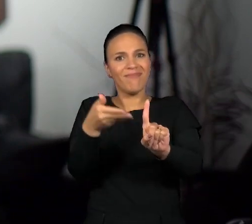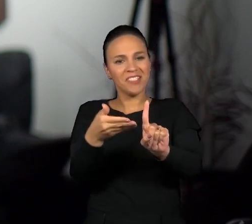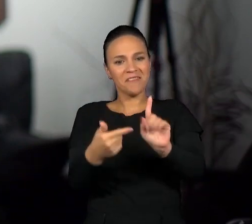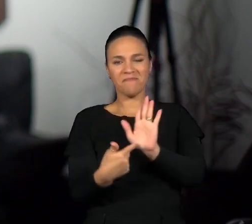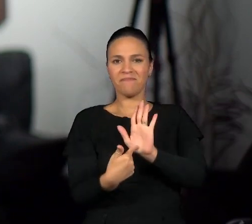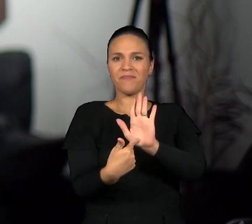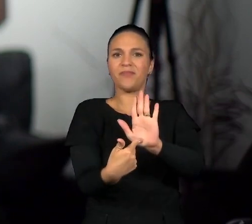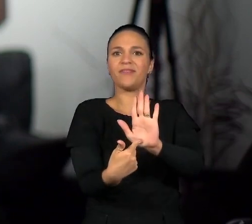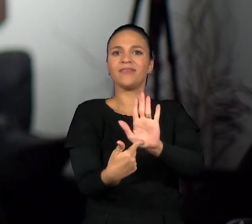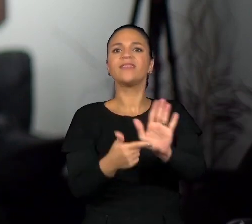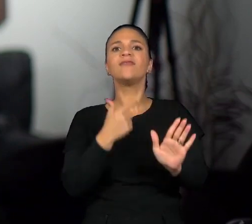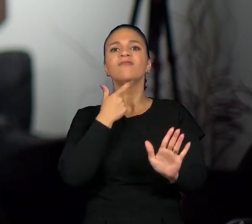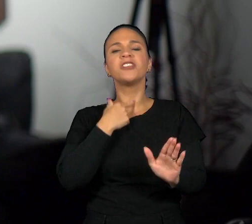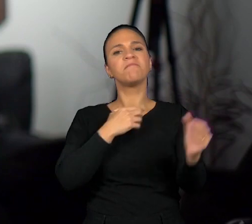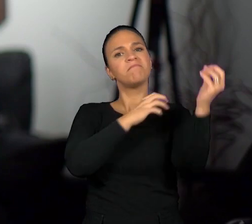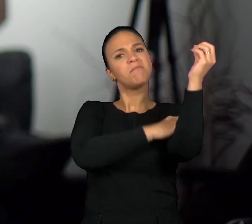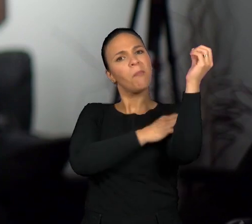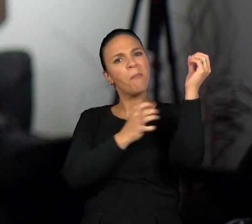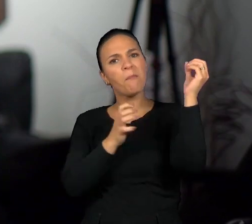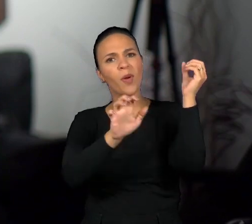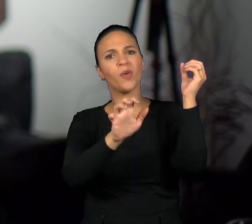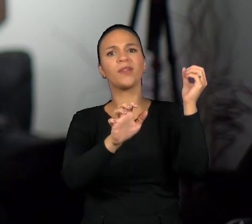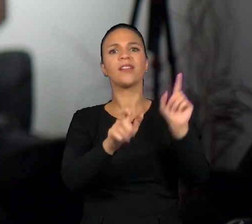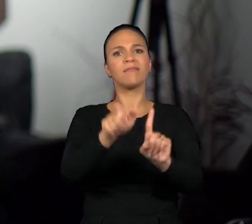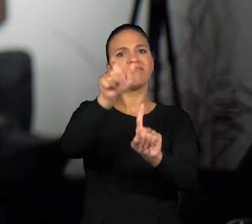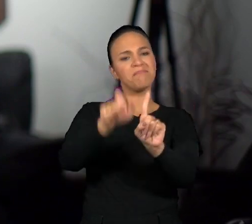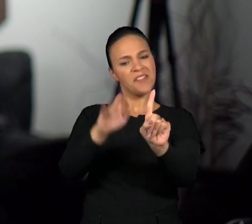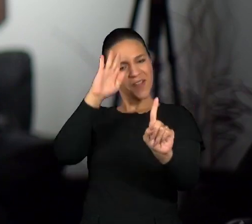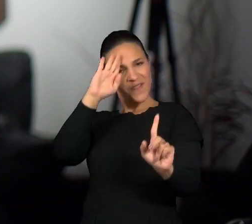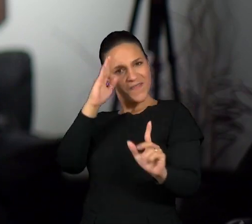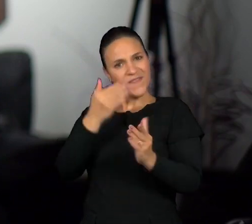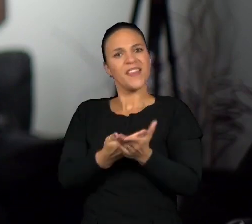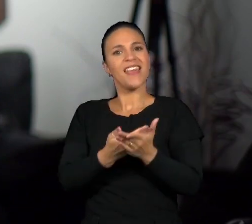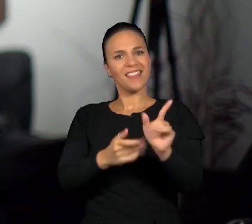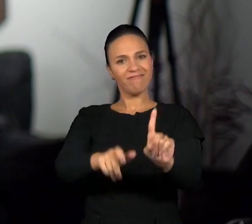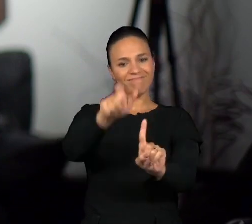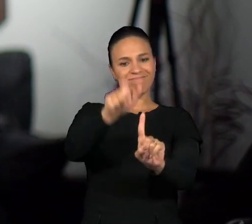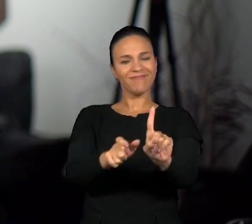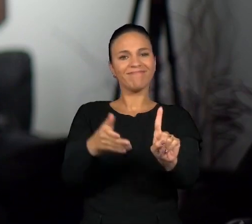eu quis colocar um empoderamento dentro dela, uma confiança dentro dela.